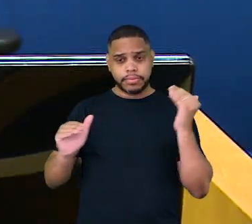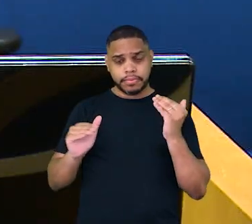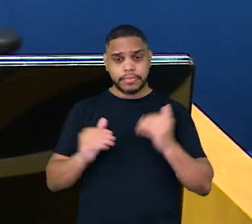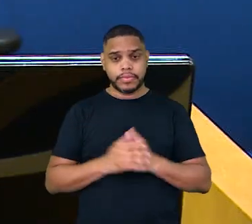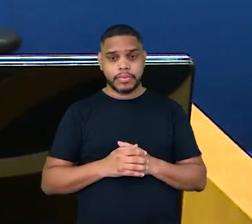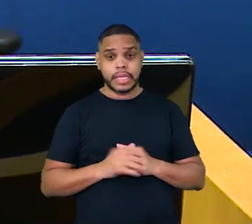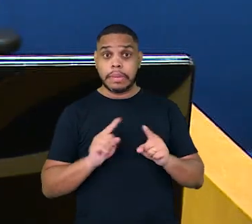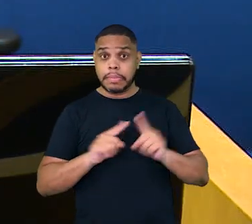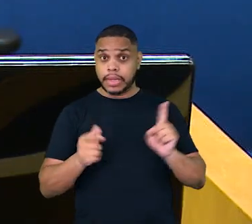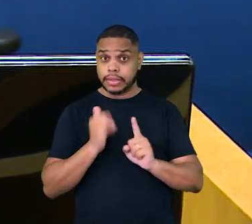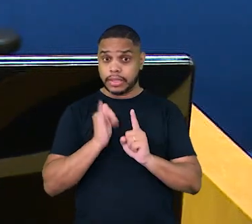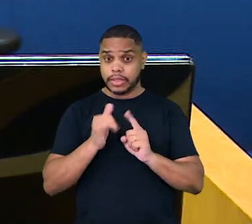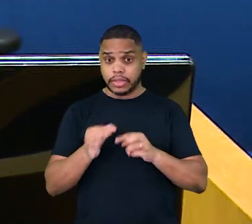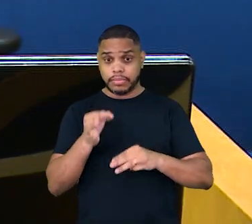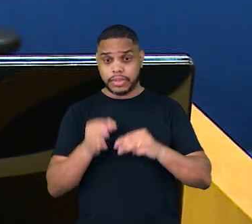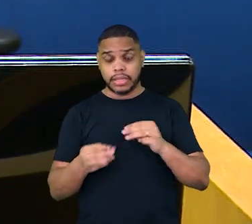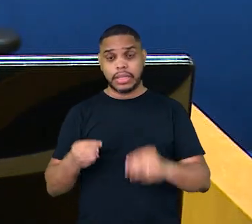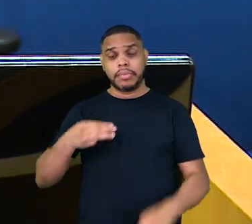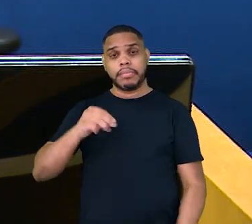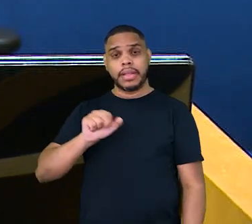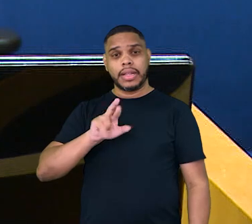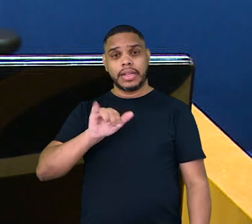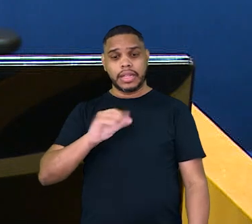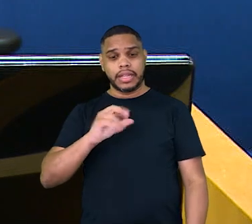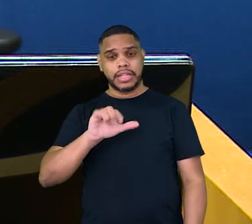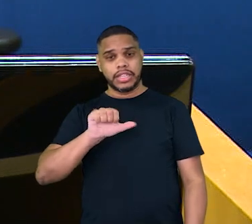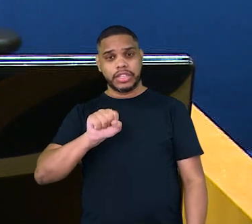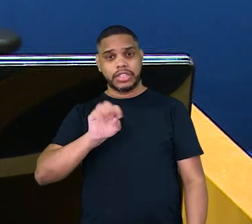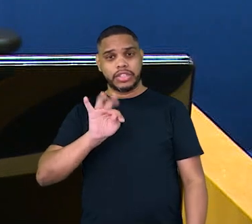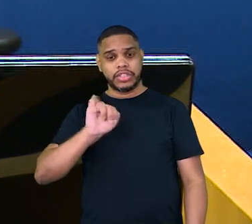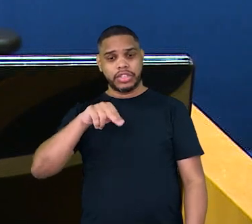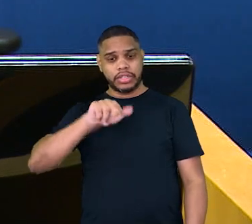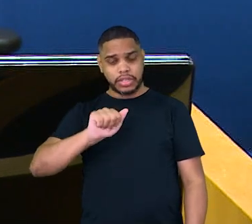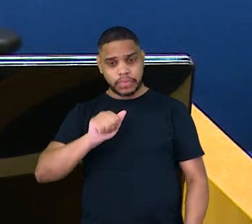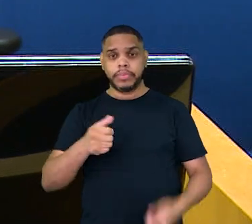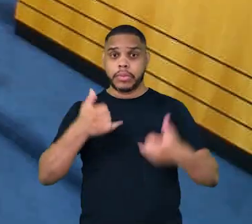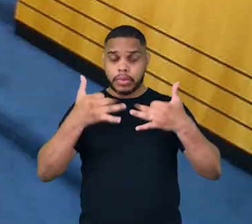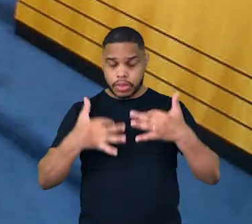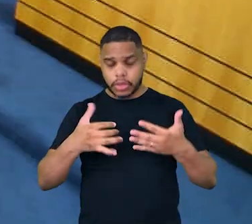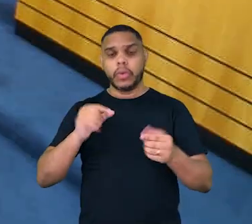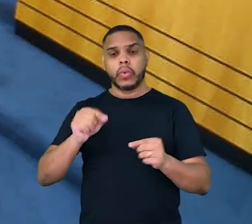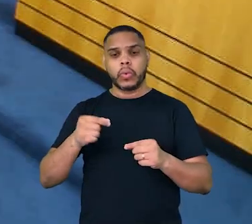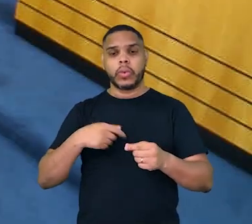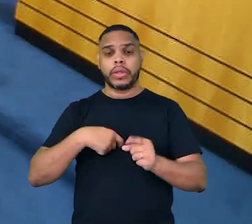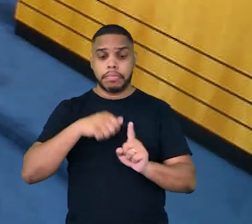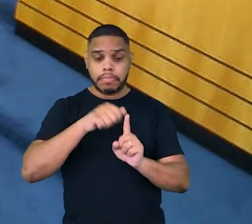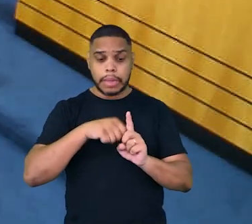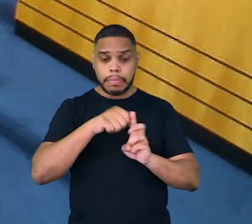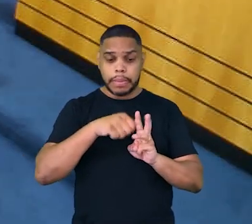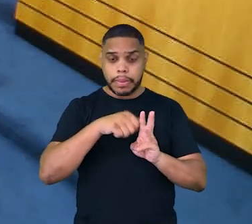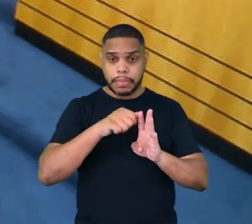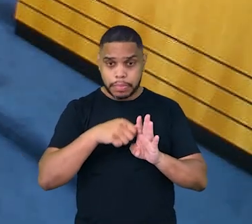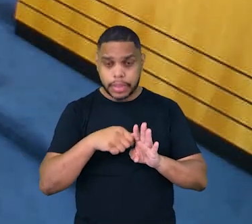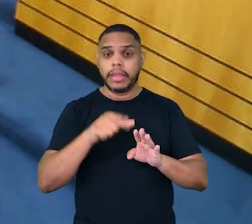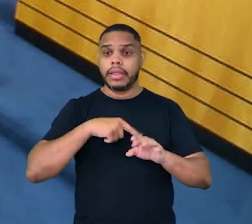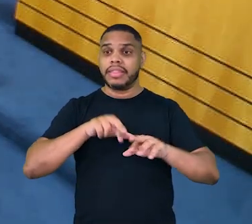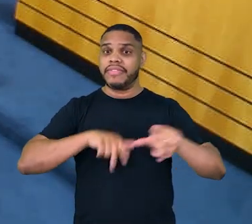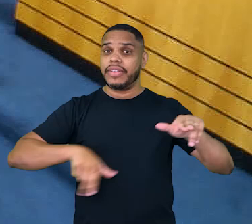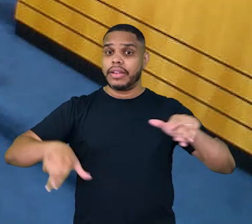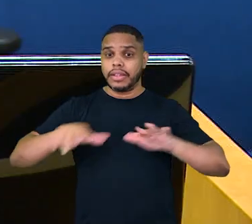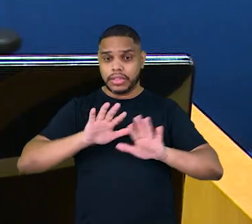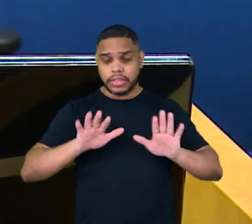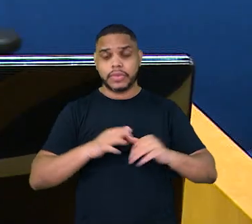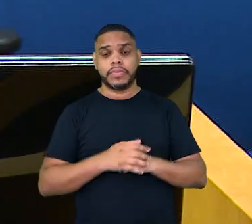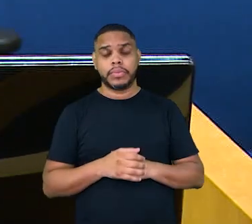divergente. Mas a relatora do caso, ministra Maria Cristina Peduzzi, reafirmou o entendimento de que as parcelas têm naturezas